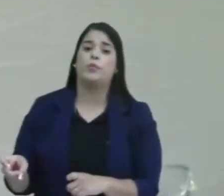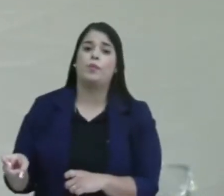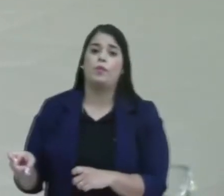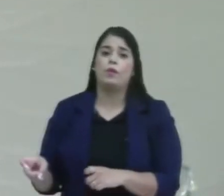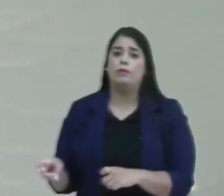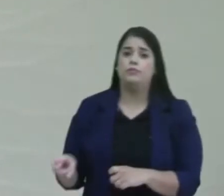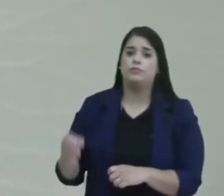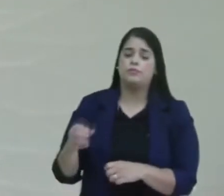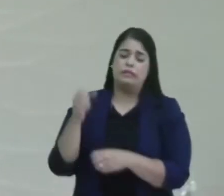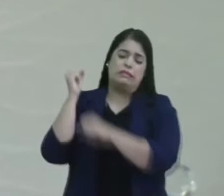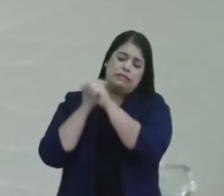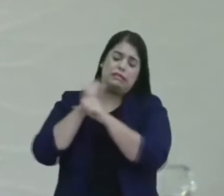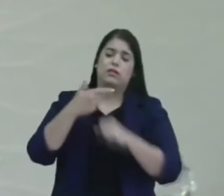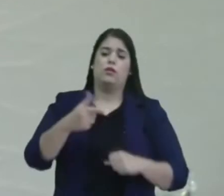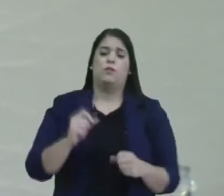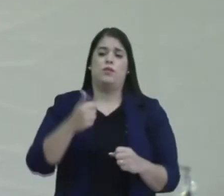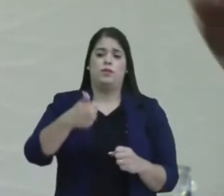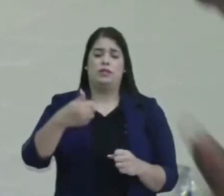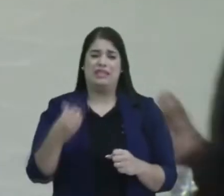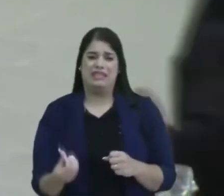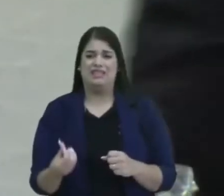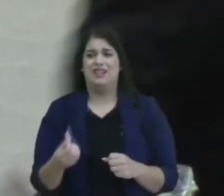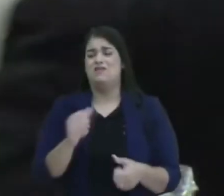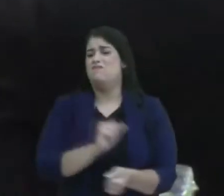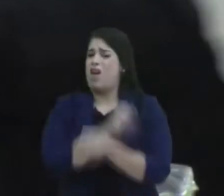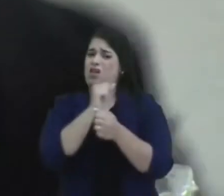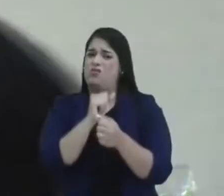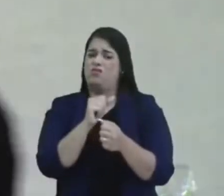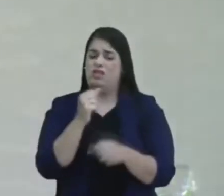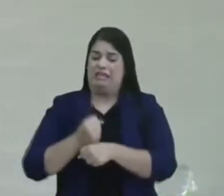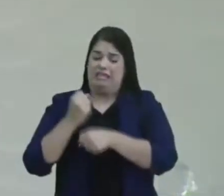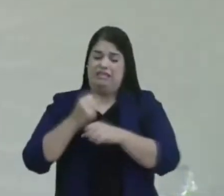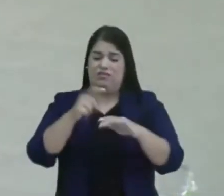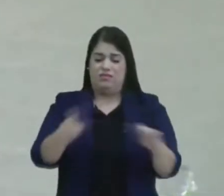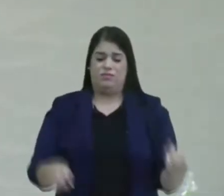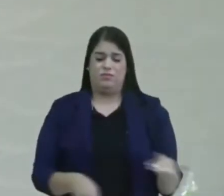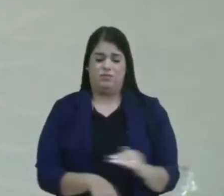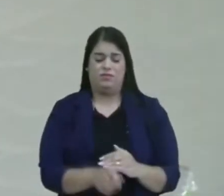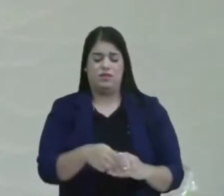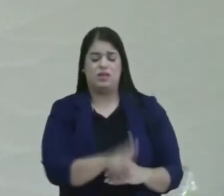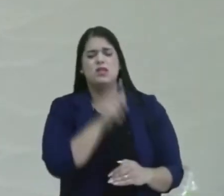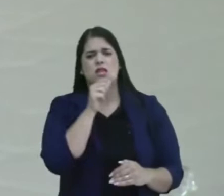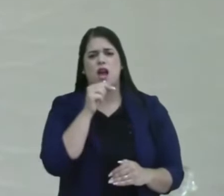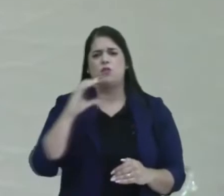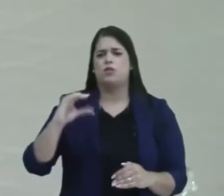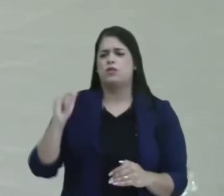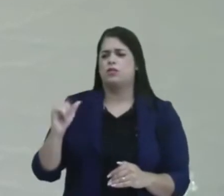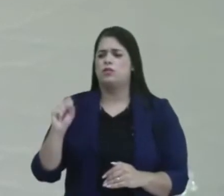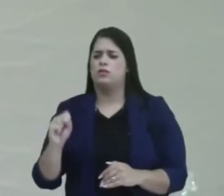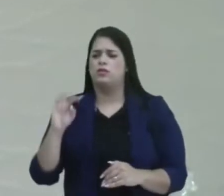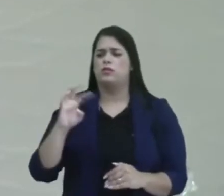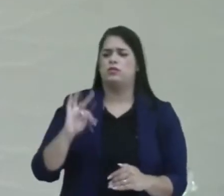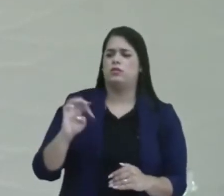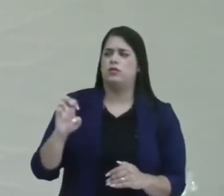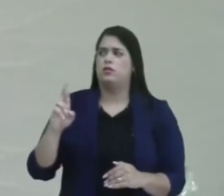né? Desde 2016 não é construída sequer uma cisterna no nosso município, no nosso estado e no nosso Nordeste, em todo o semiárido, que